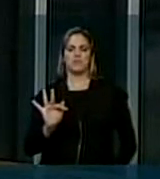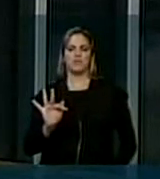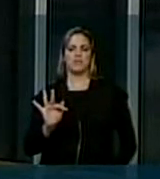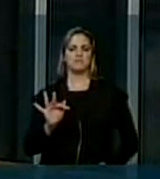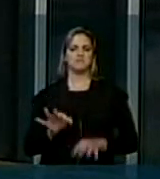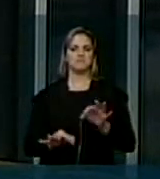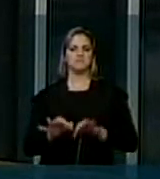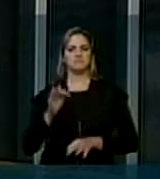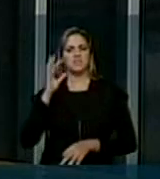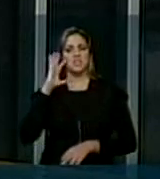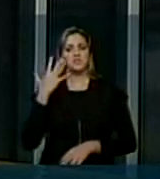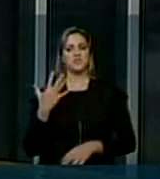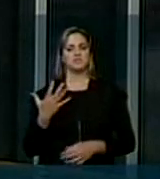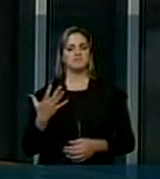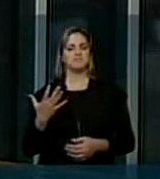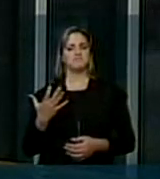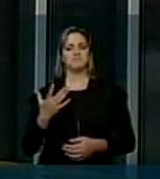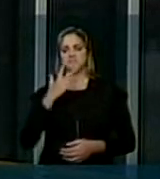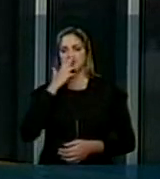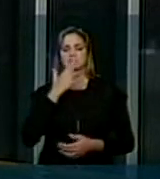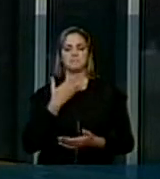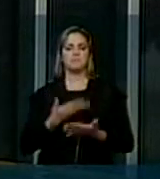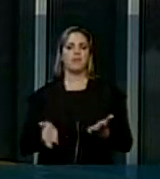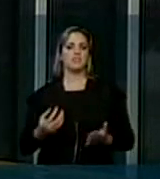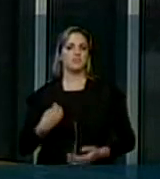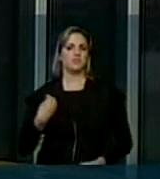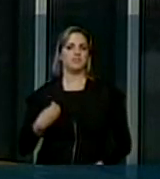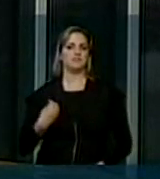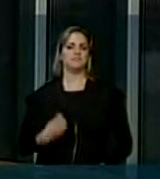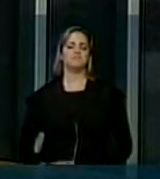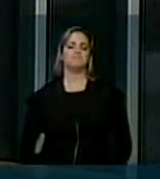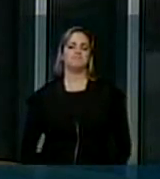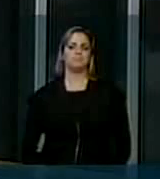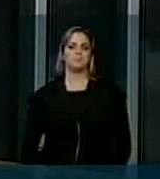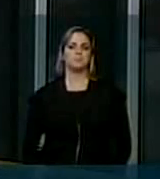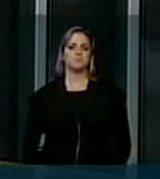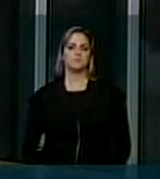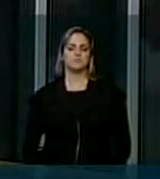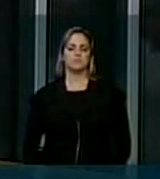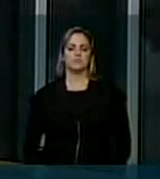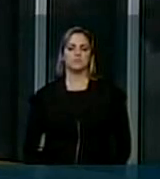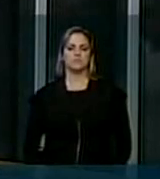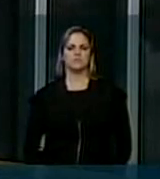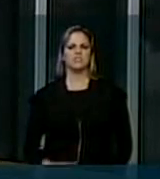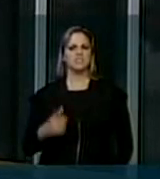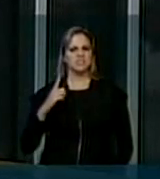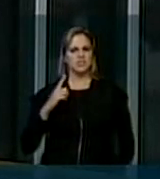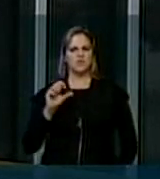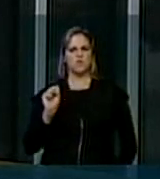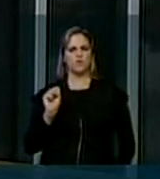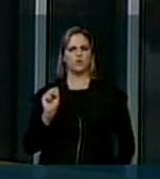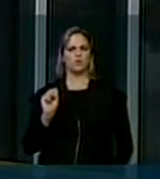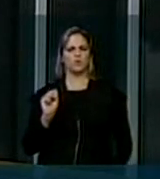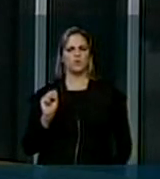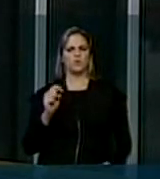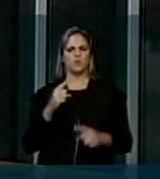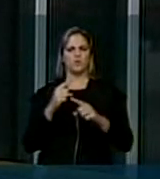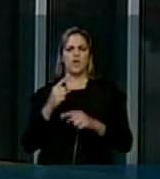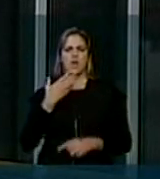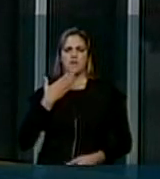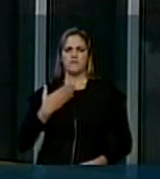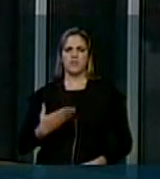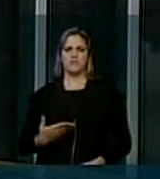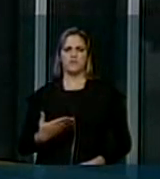O Supremo Tribunal Federal, com largo placar de 8 votos a